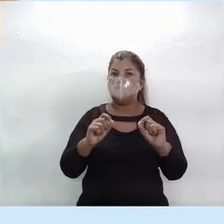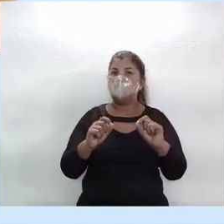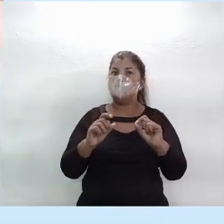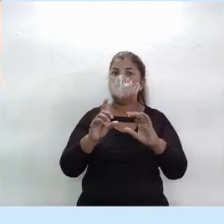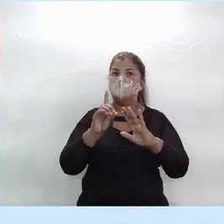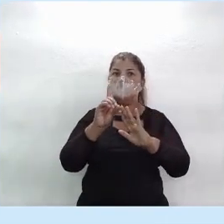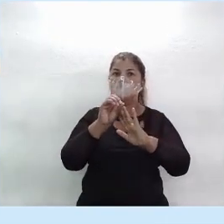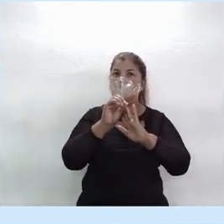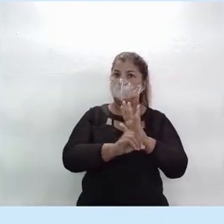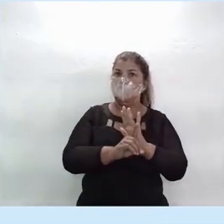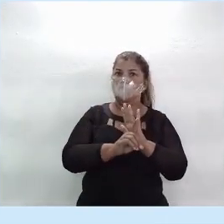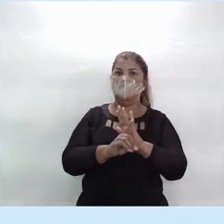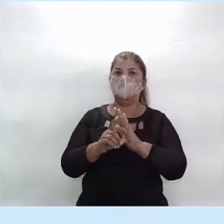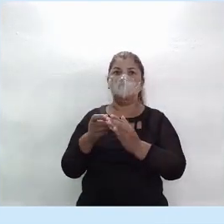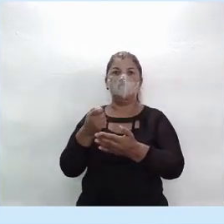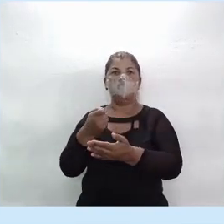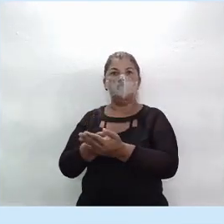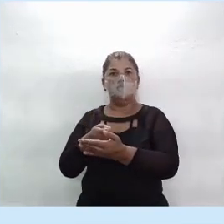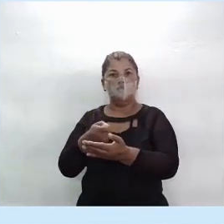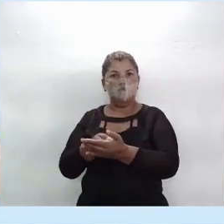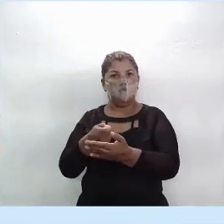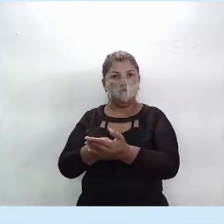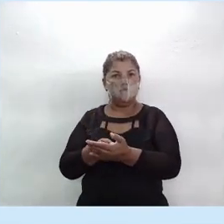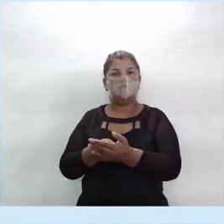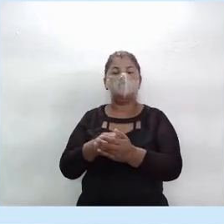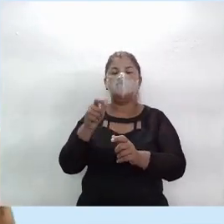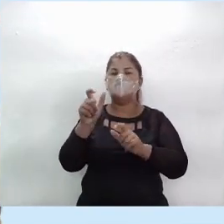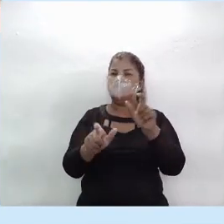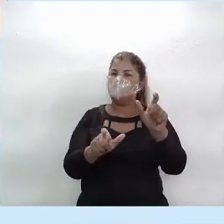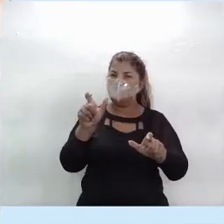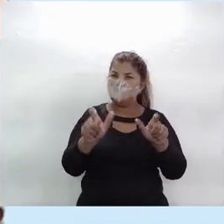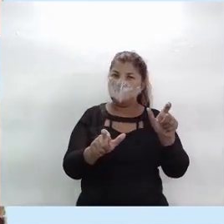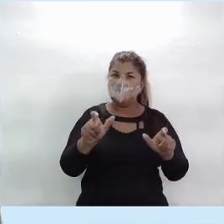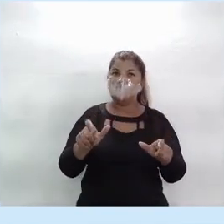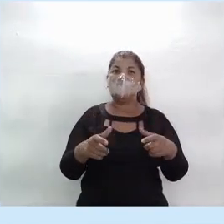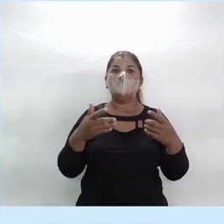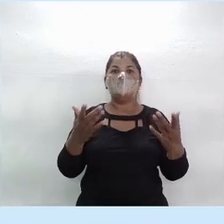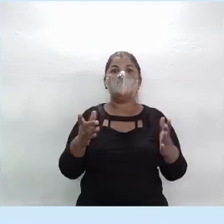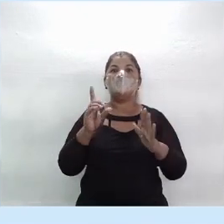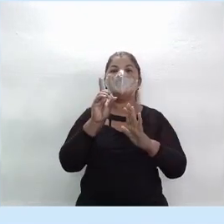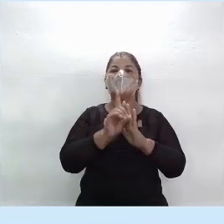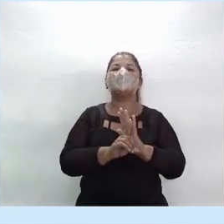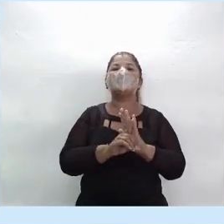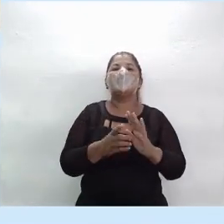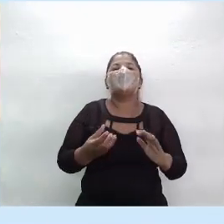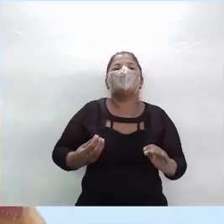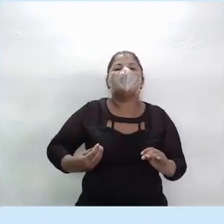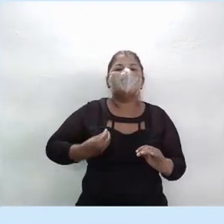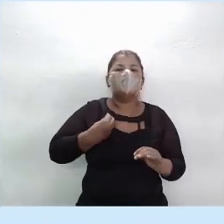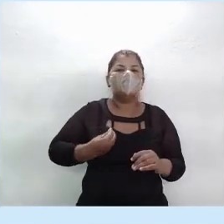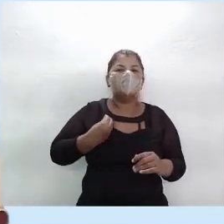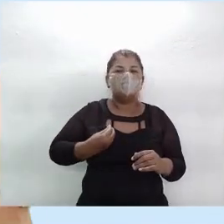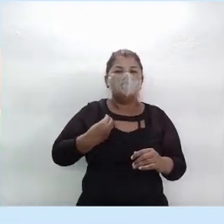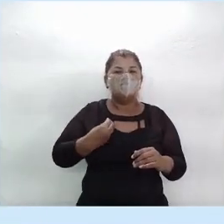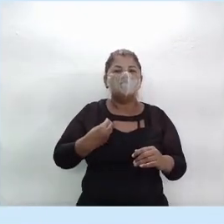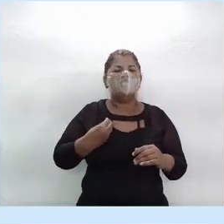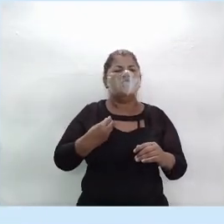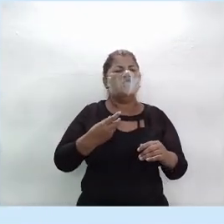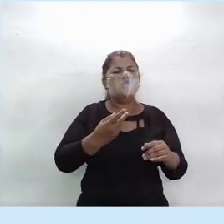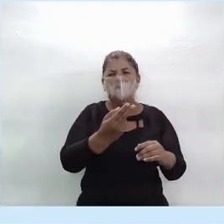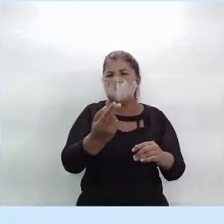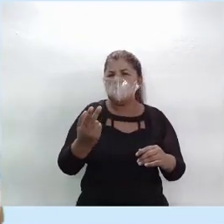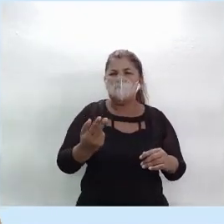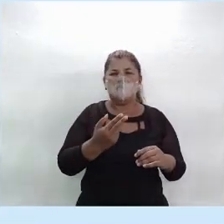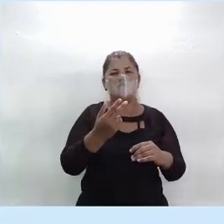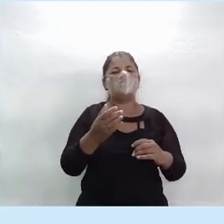só os direitos, os deveres, certo? Do cidadão, certo? Direito à vida, à